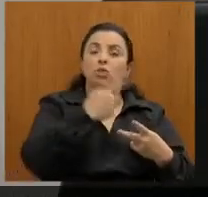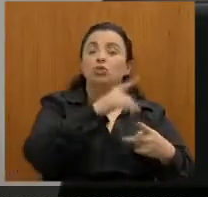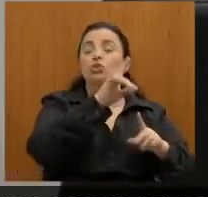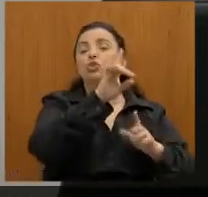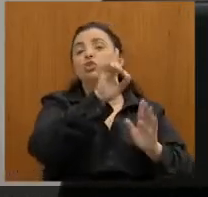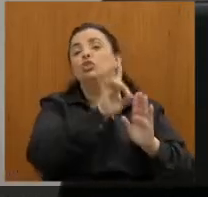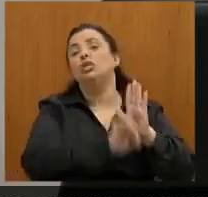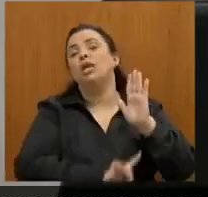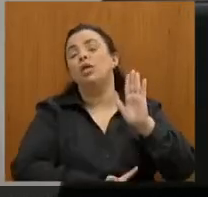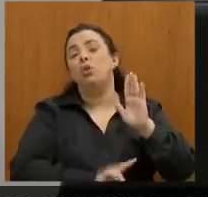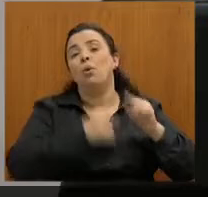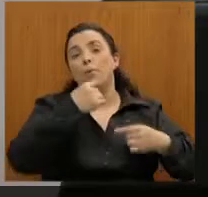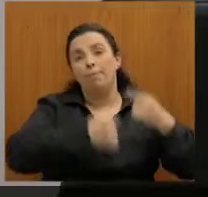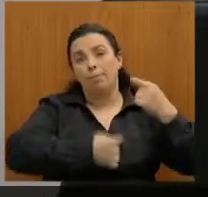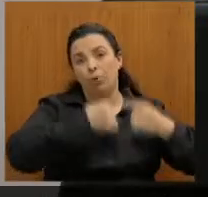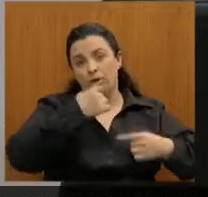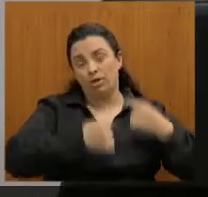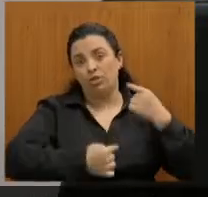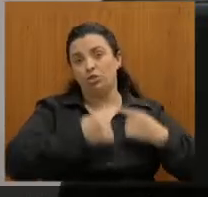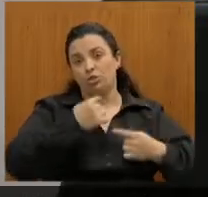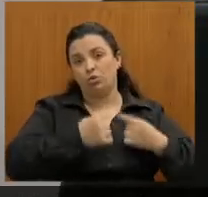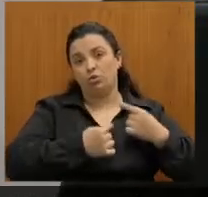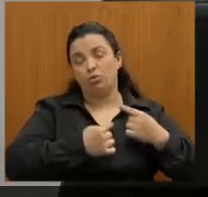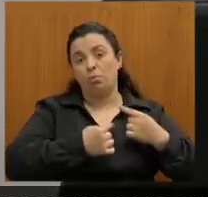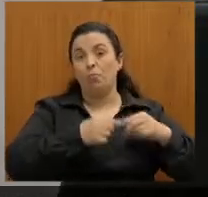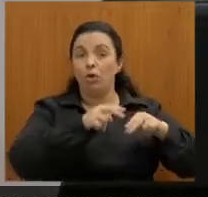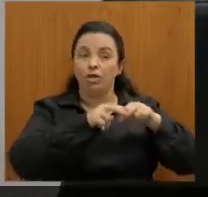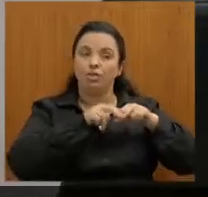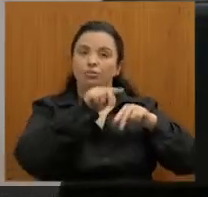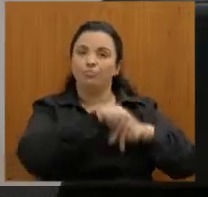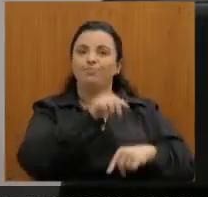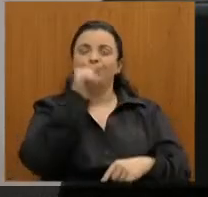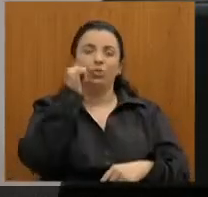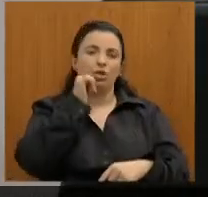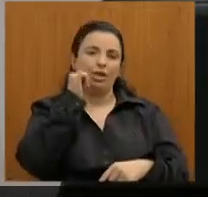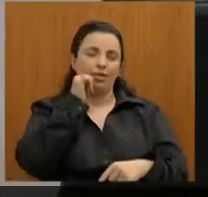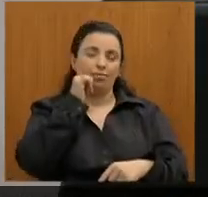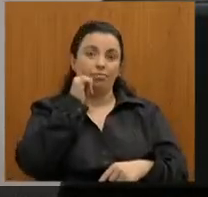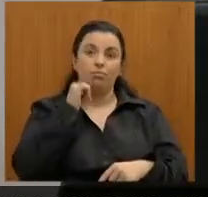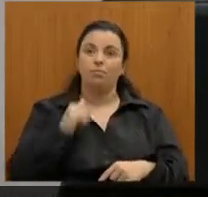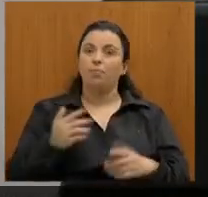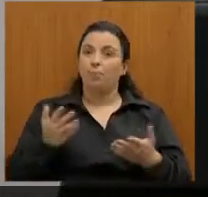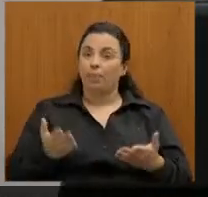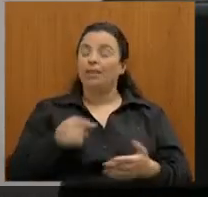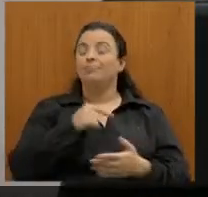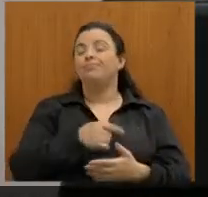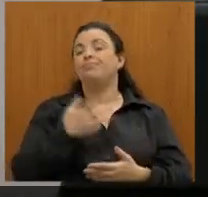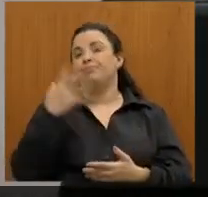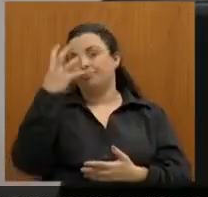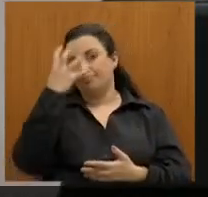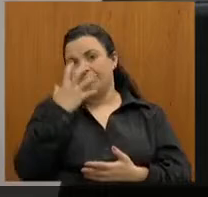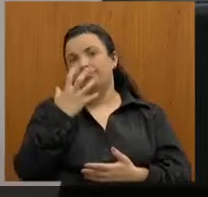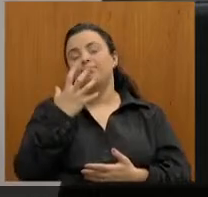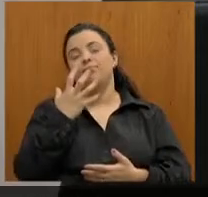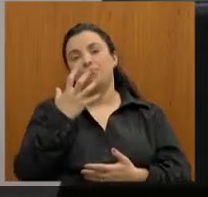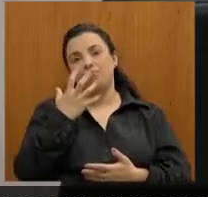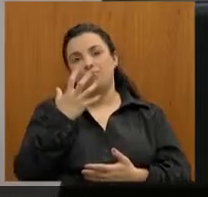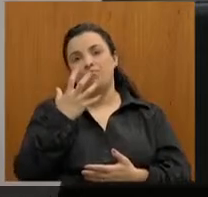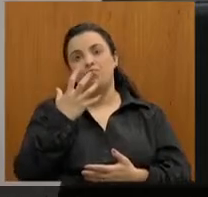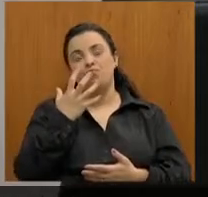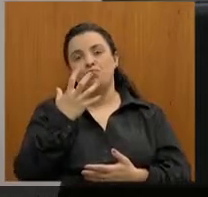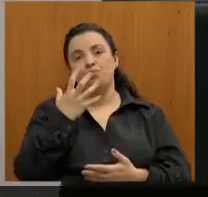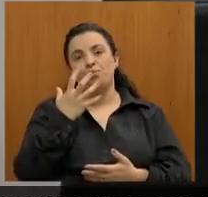políticas fundamentais em virtude dos Sexos e nossa forma de coisa muito séria gente porque